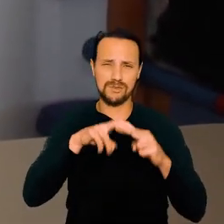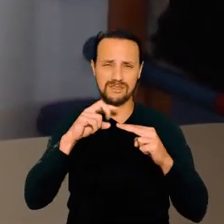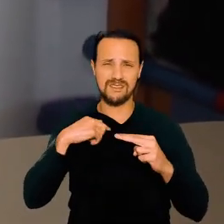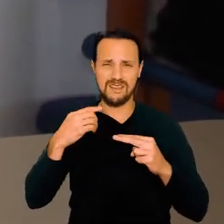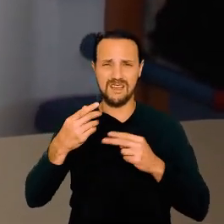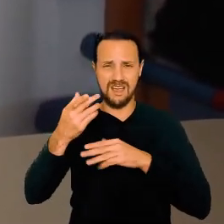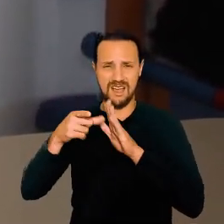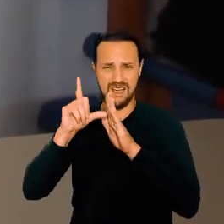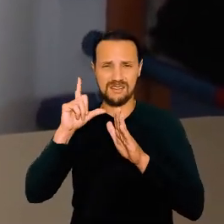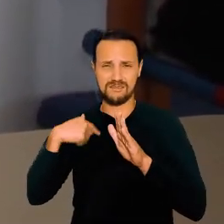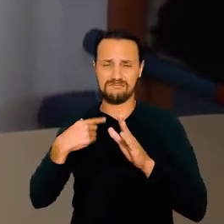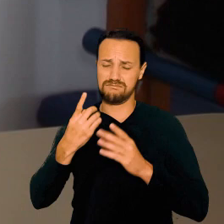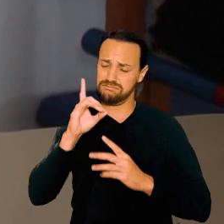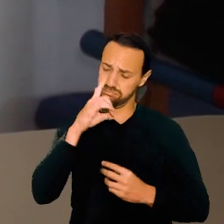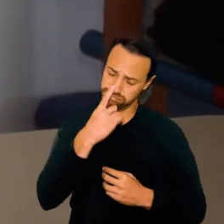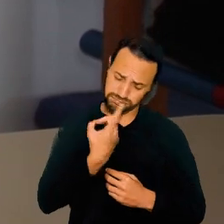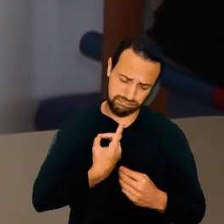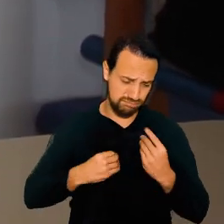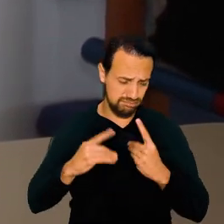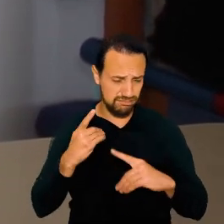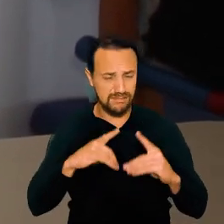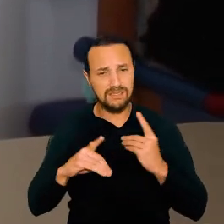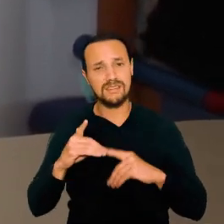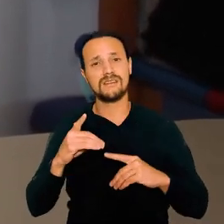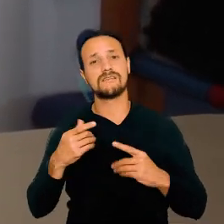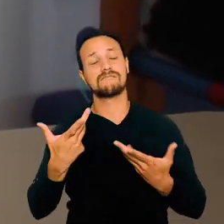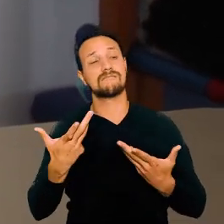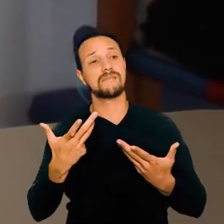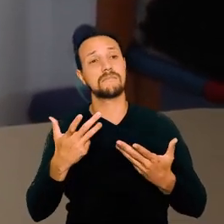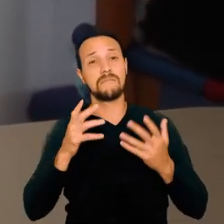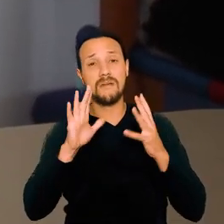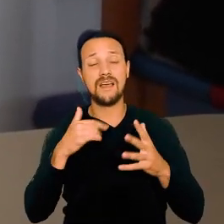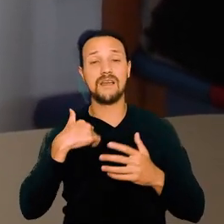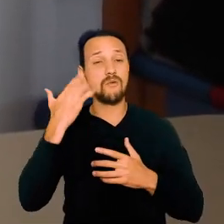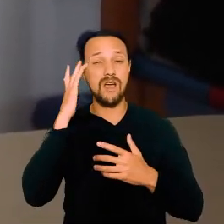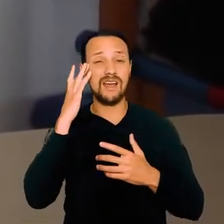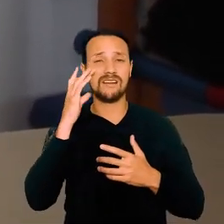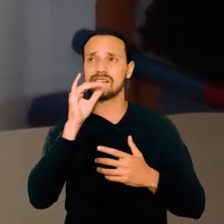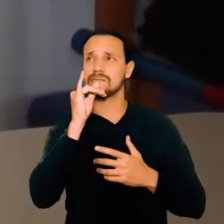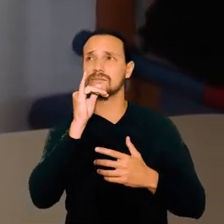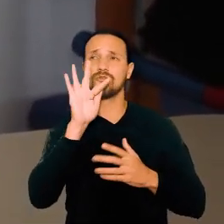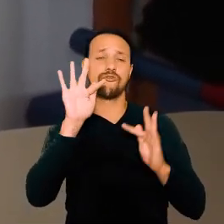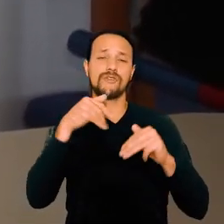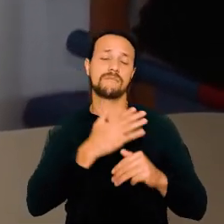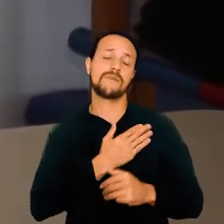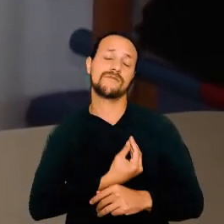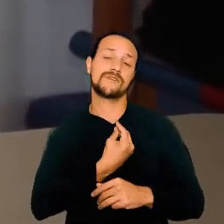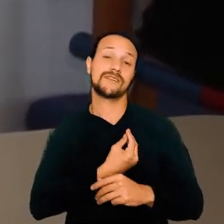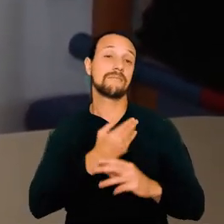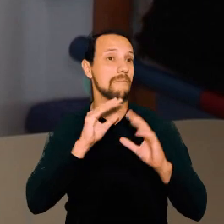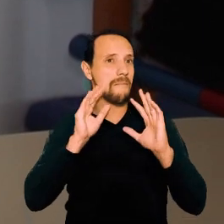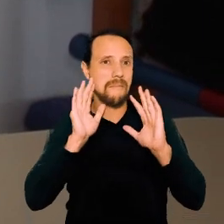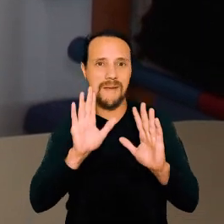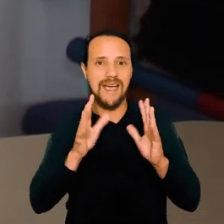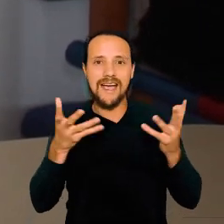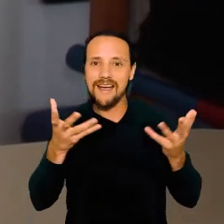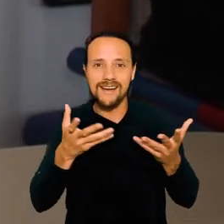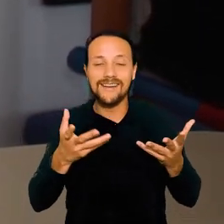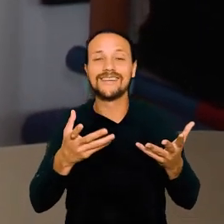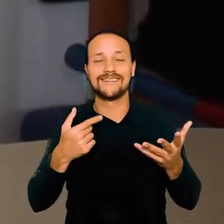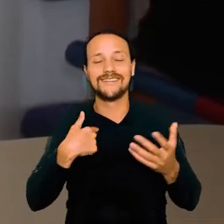empolgada, vai ser uma experiência muito legal. Para quem não sabe, o grupo Fortalecimento de Vínculos é